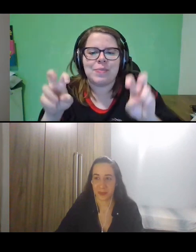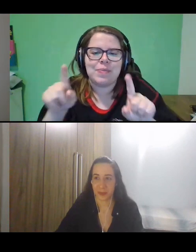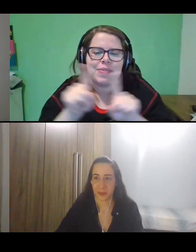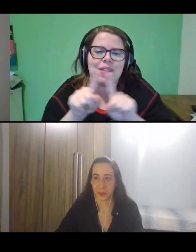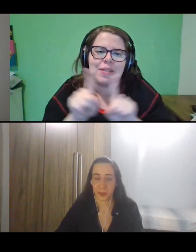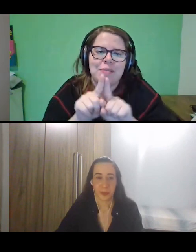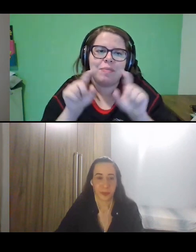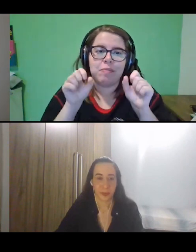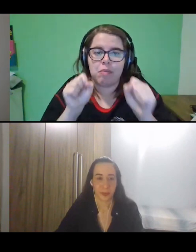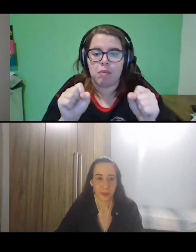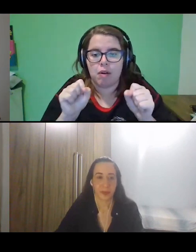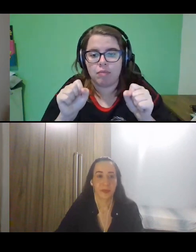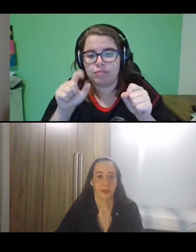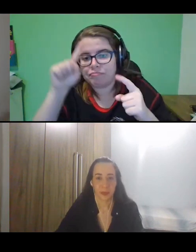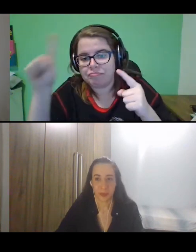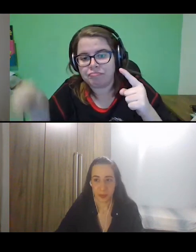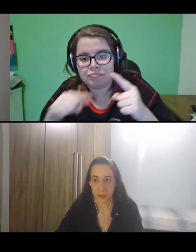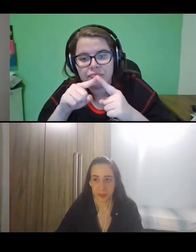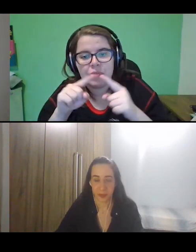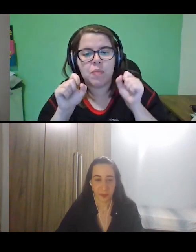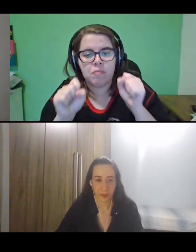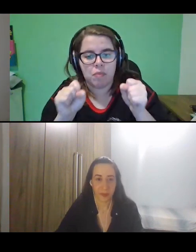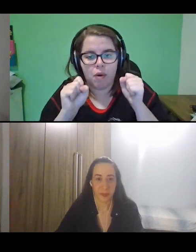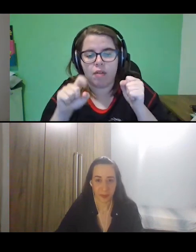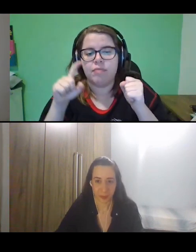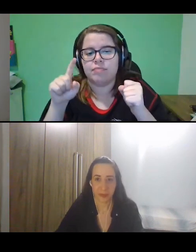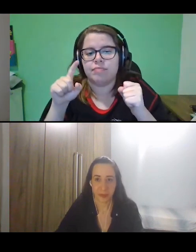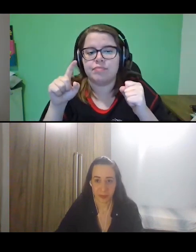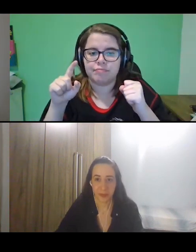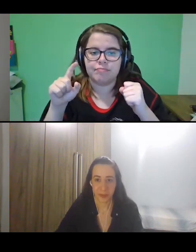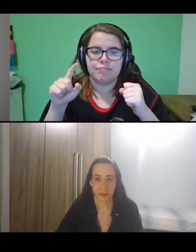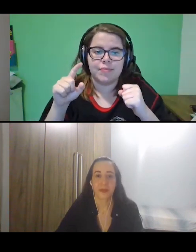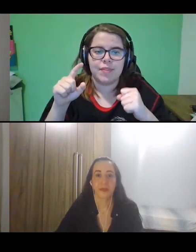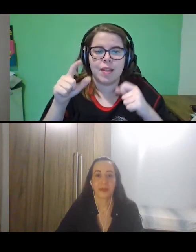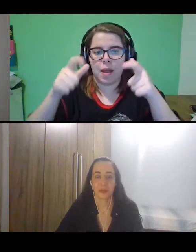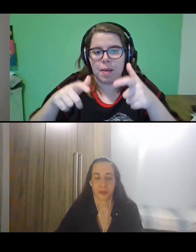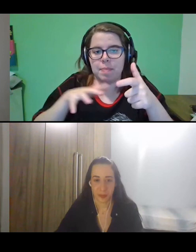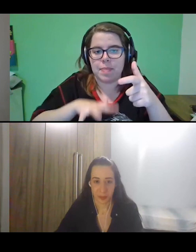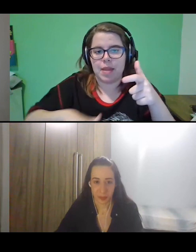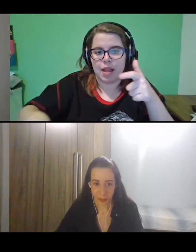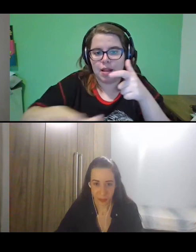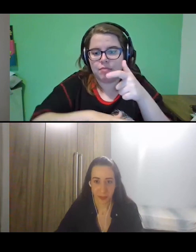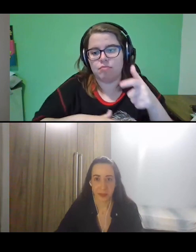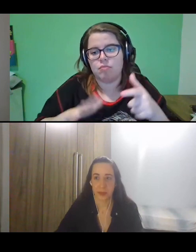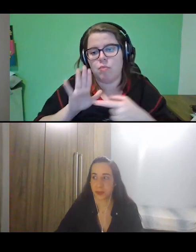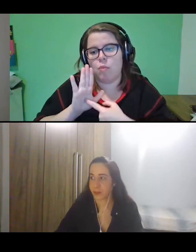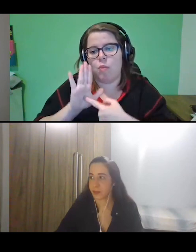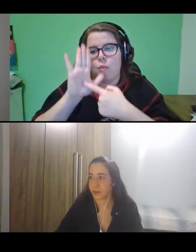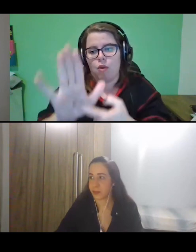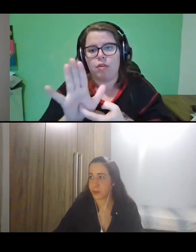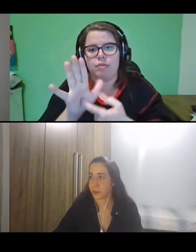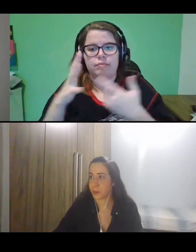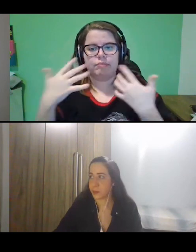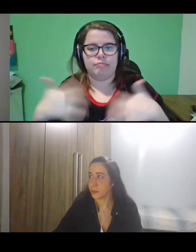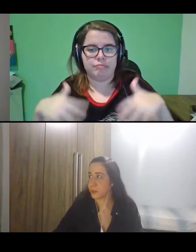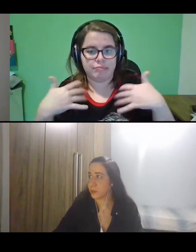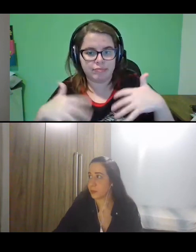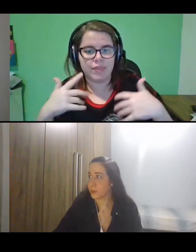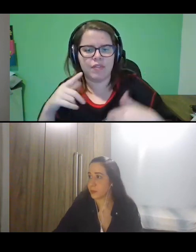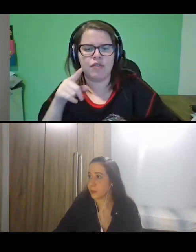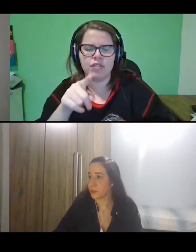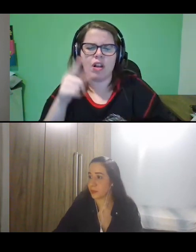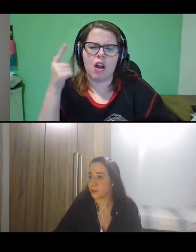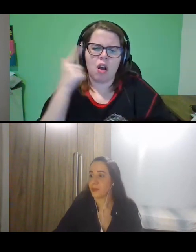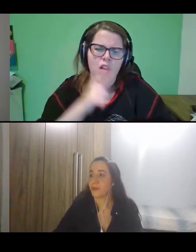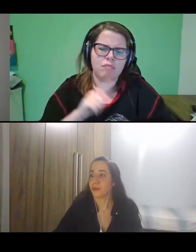não podem chegar onde elas quiserem, elas podem sim. Então, é um ambiente para que você mostre sim a sua vulnerabilidade, que você possa